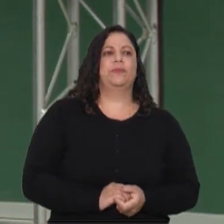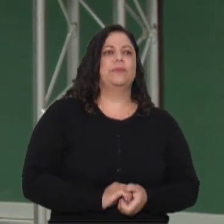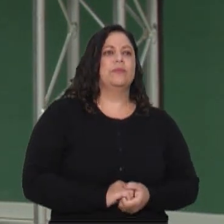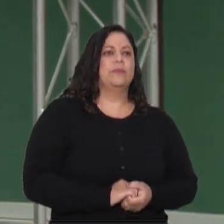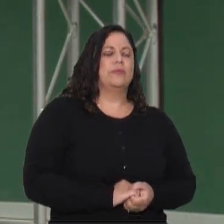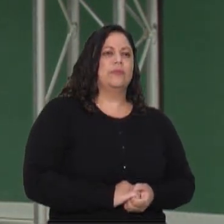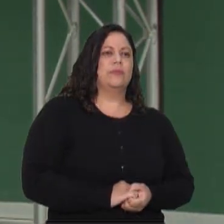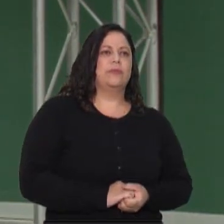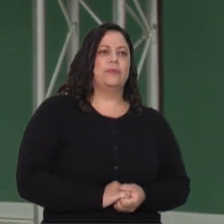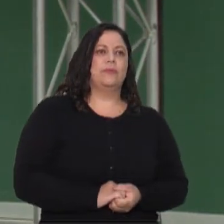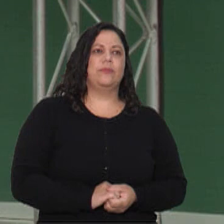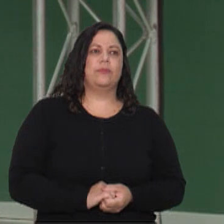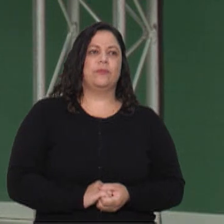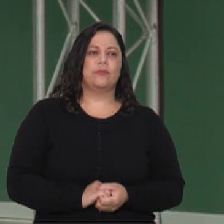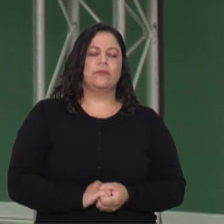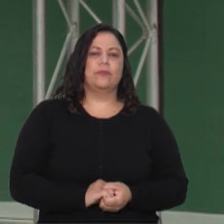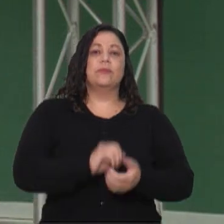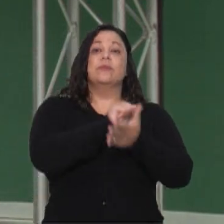absoluta.